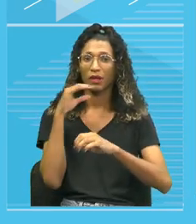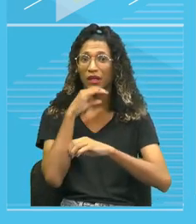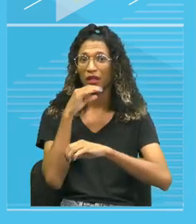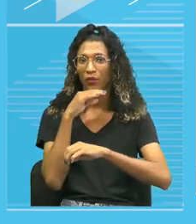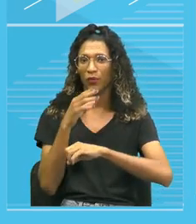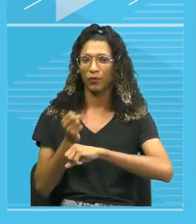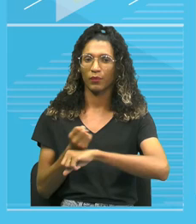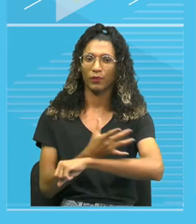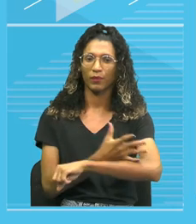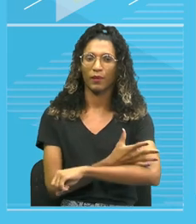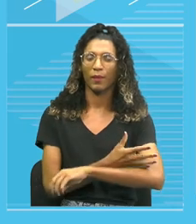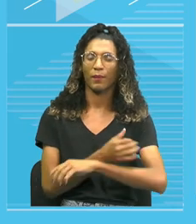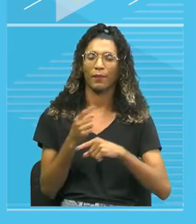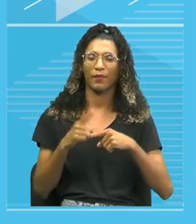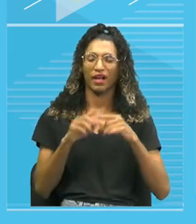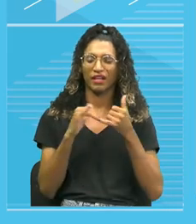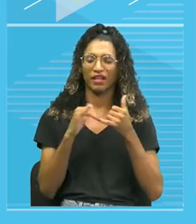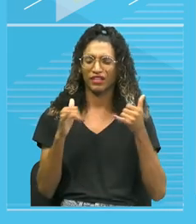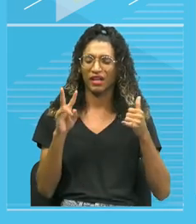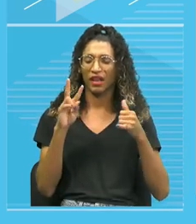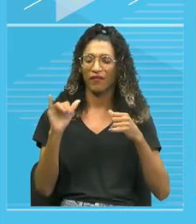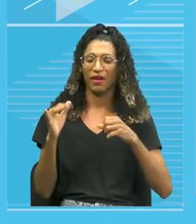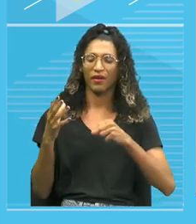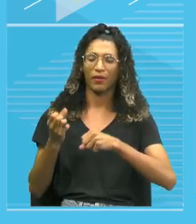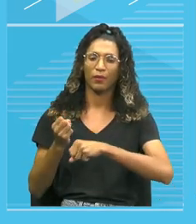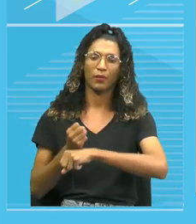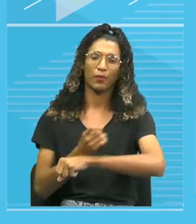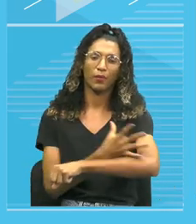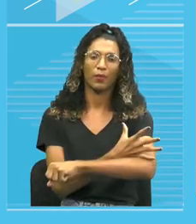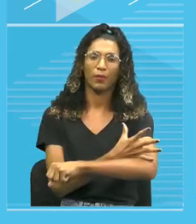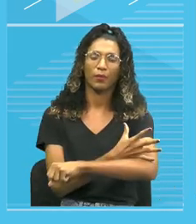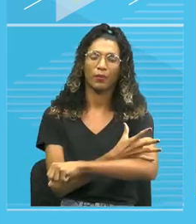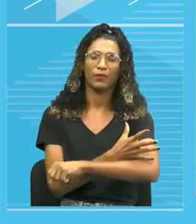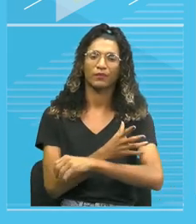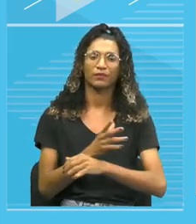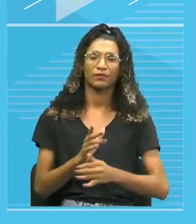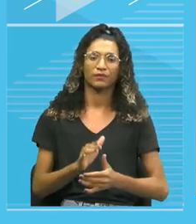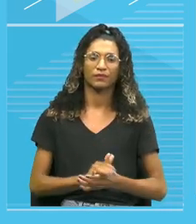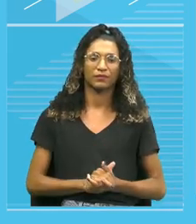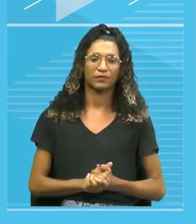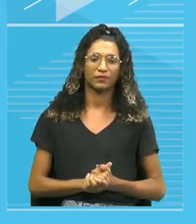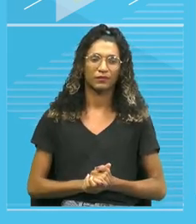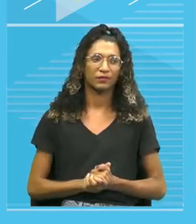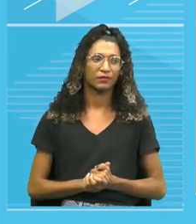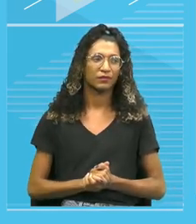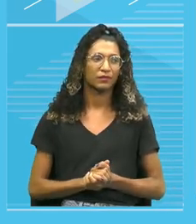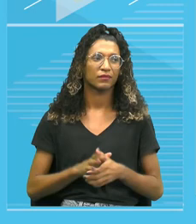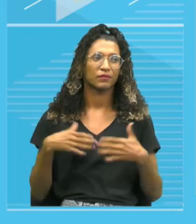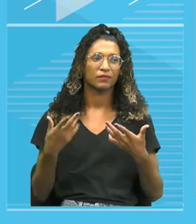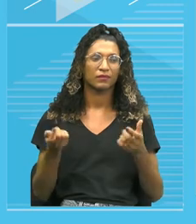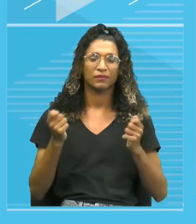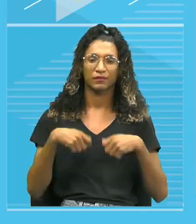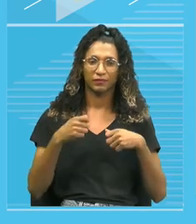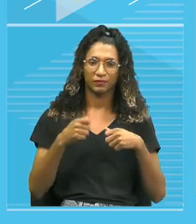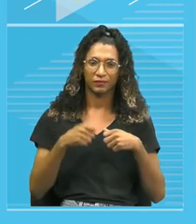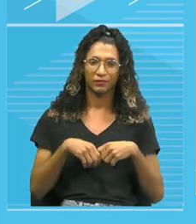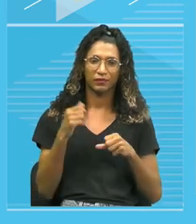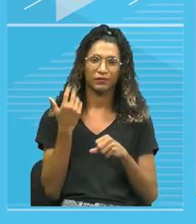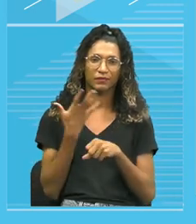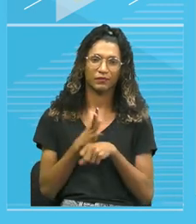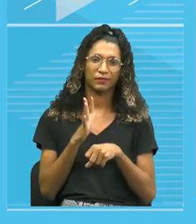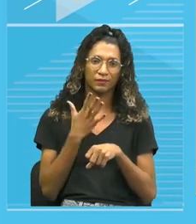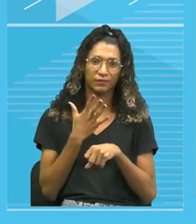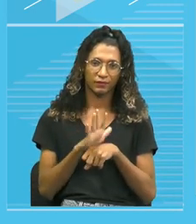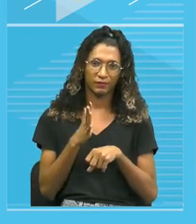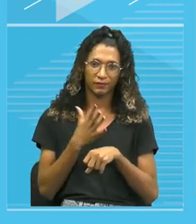a gente vai liberar energia aí tá bom Pois vamos fazer o seguinte vamos treinar é